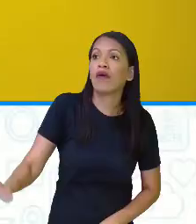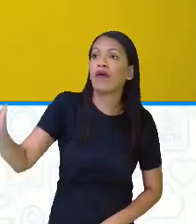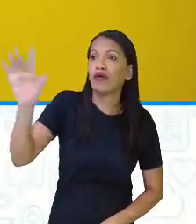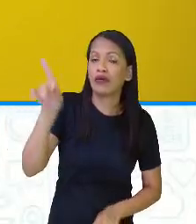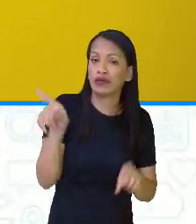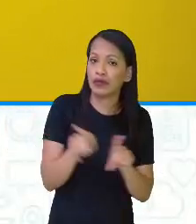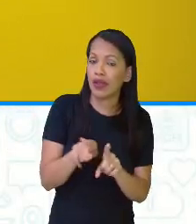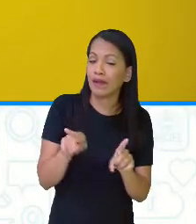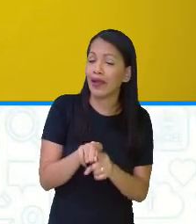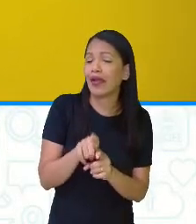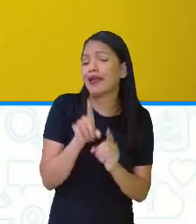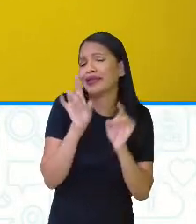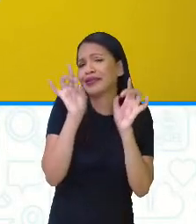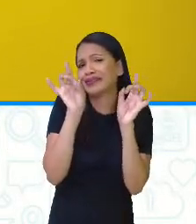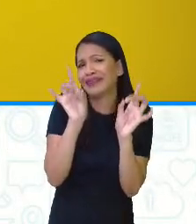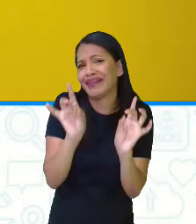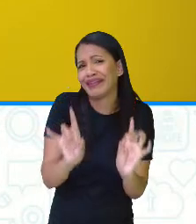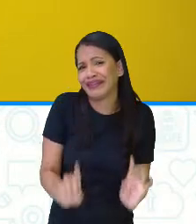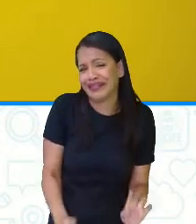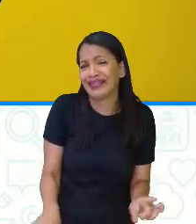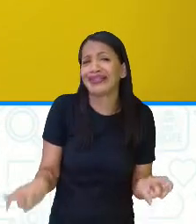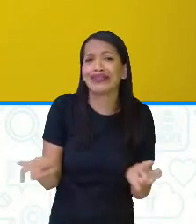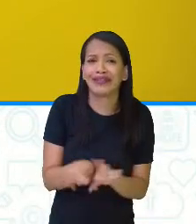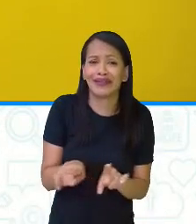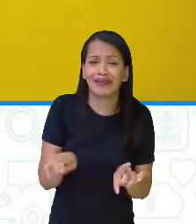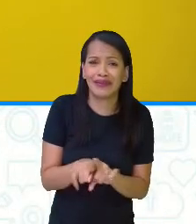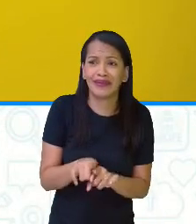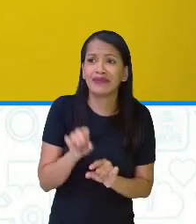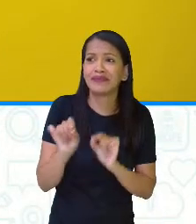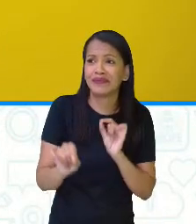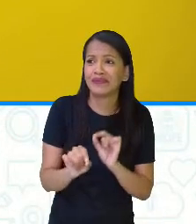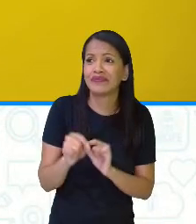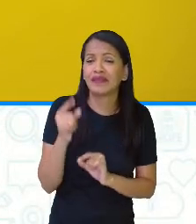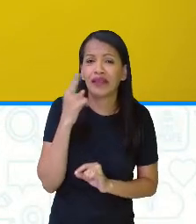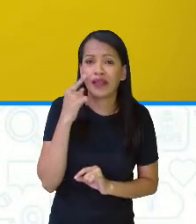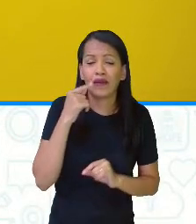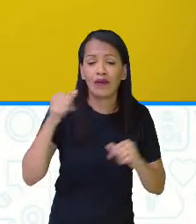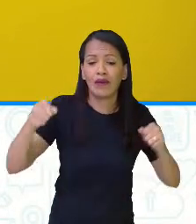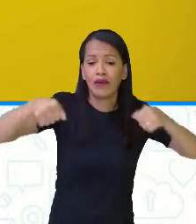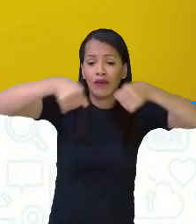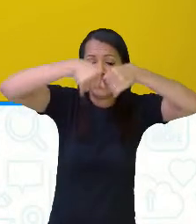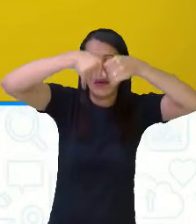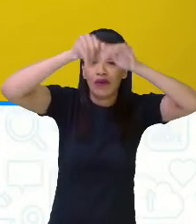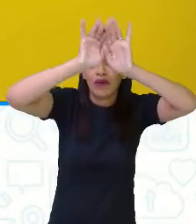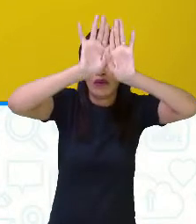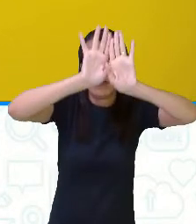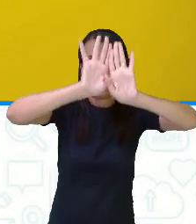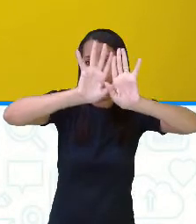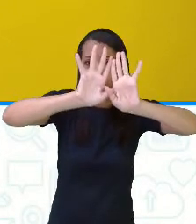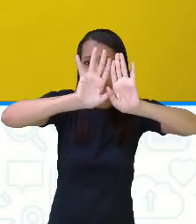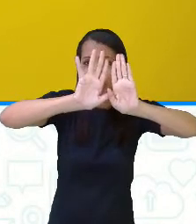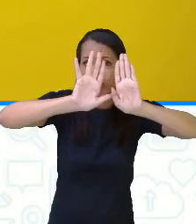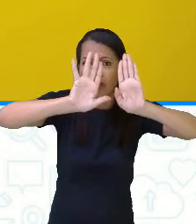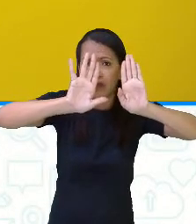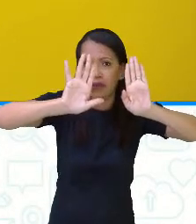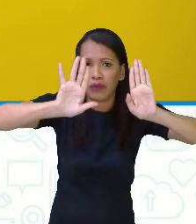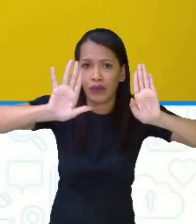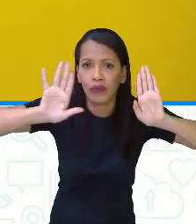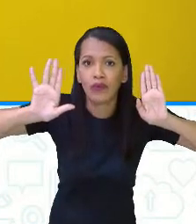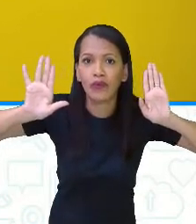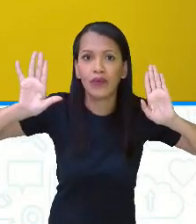Em especial, aqueles onde o palco, cortinas, cenários e demais caracteres são próprios,